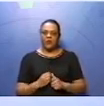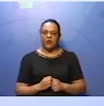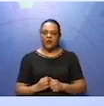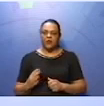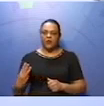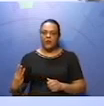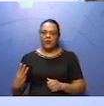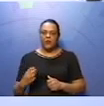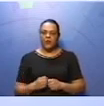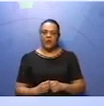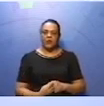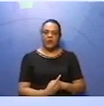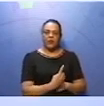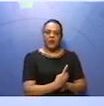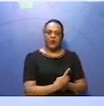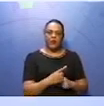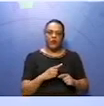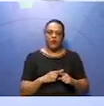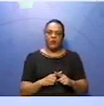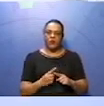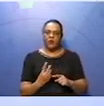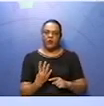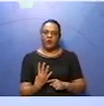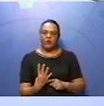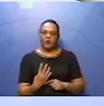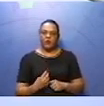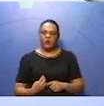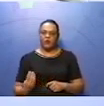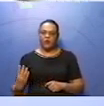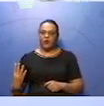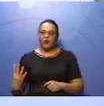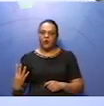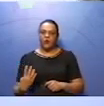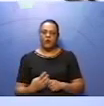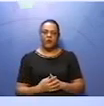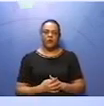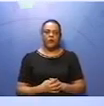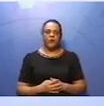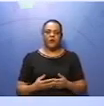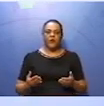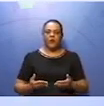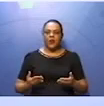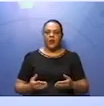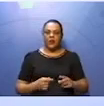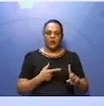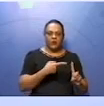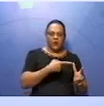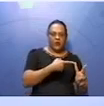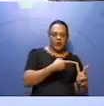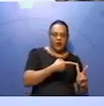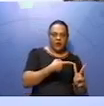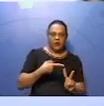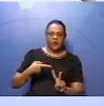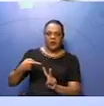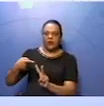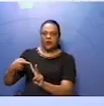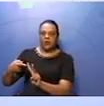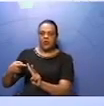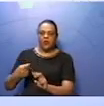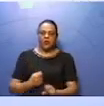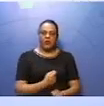E 1 vezes 4, 4. Agora, está com os índices iguais, ó, 12 e